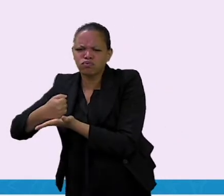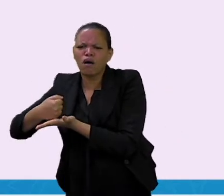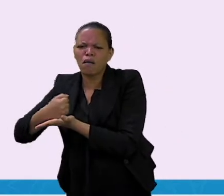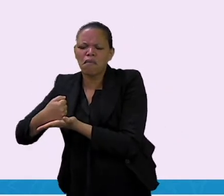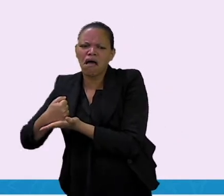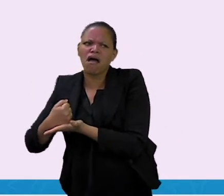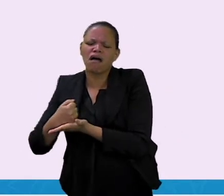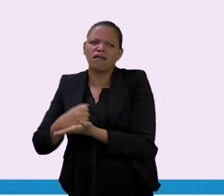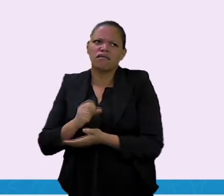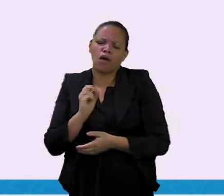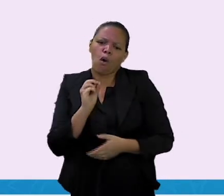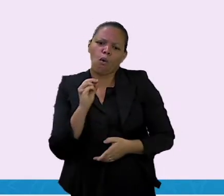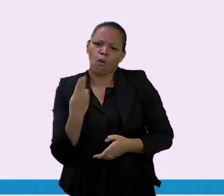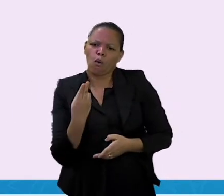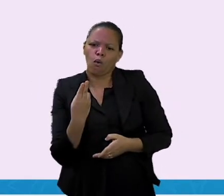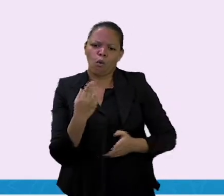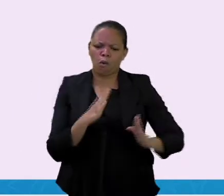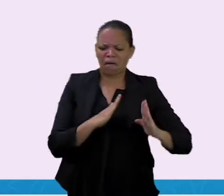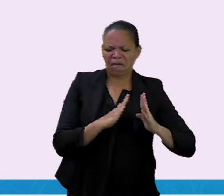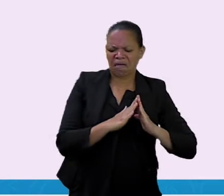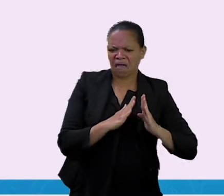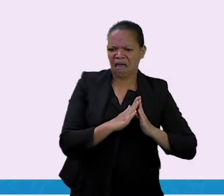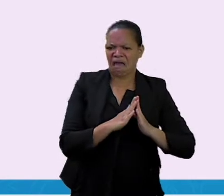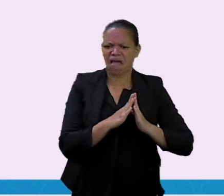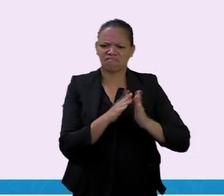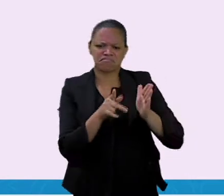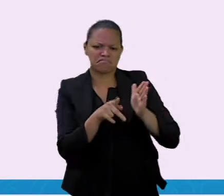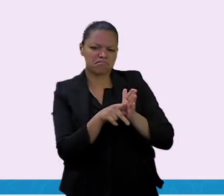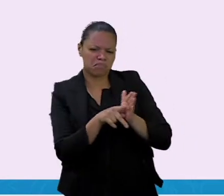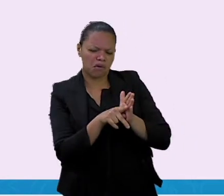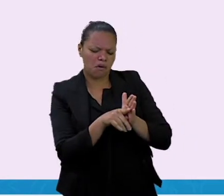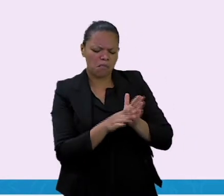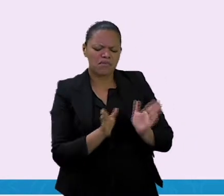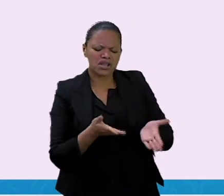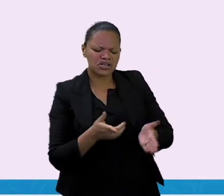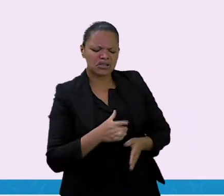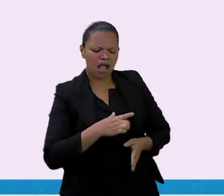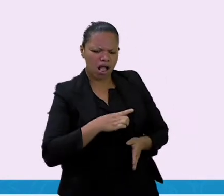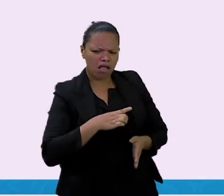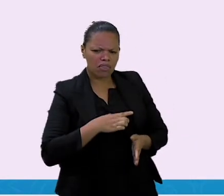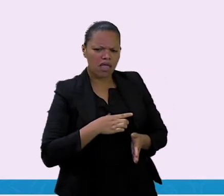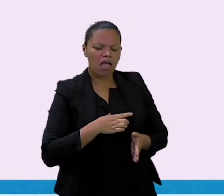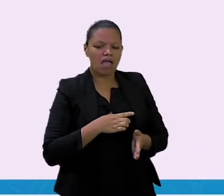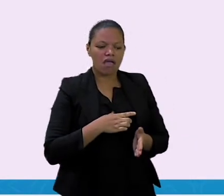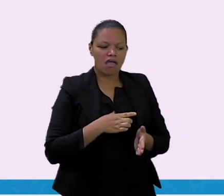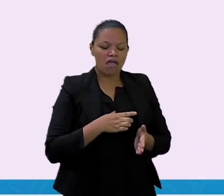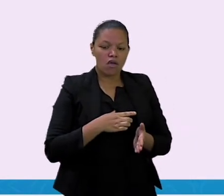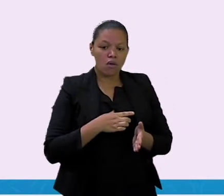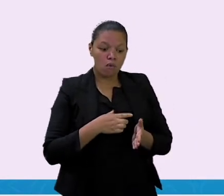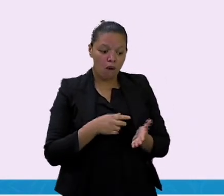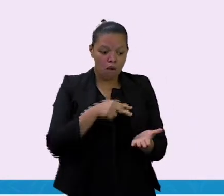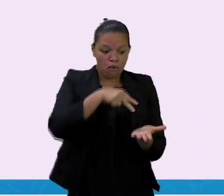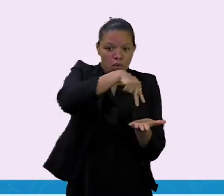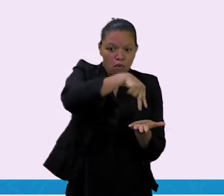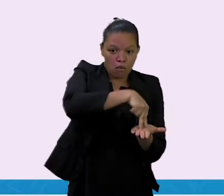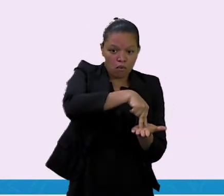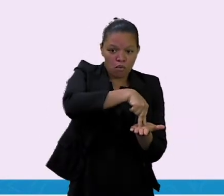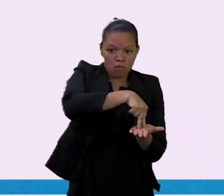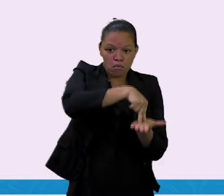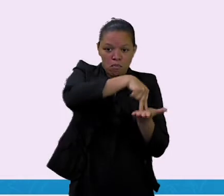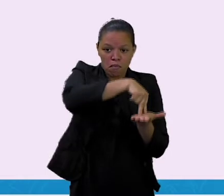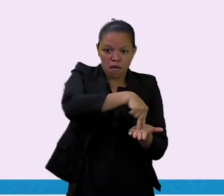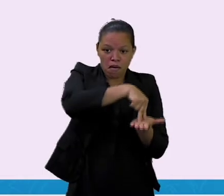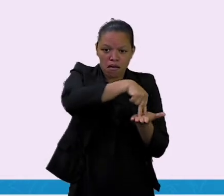vai fazer o peso, tirar ali a massa, o peso de uma pessoa ou um produto, nós utilizamos